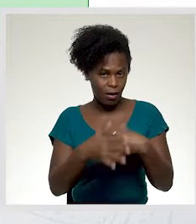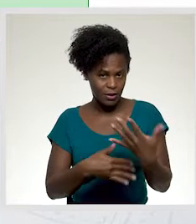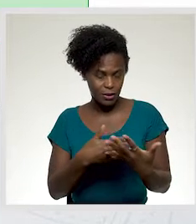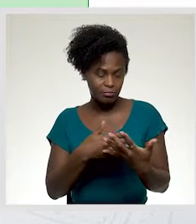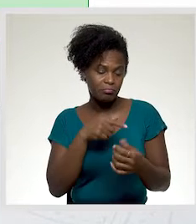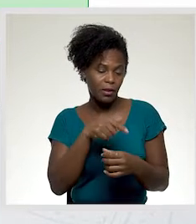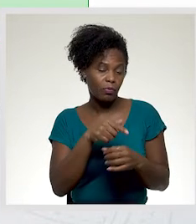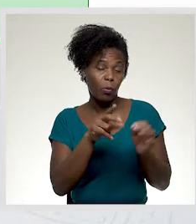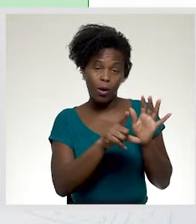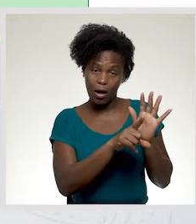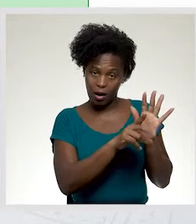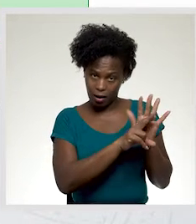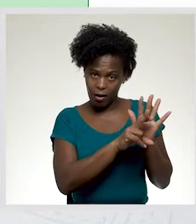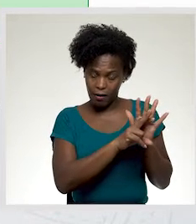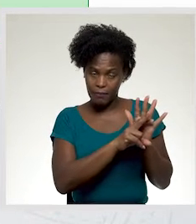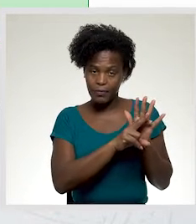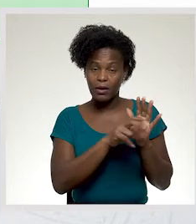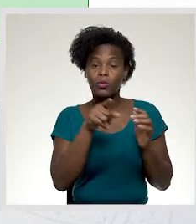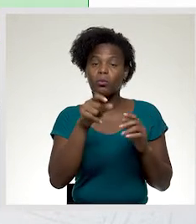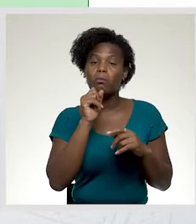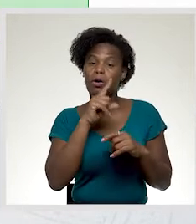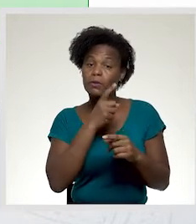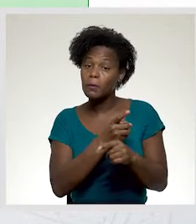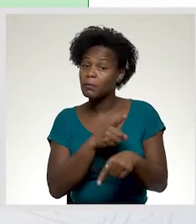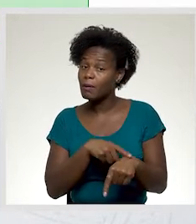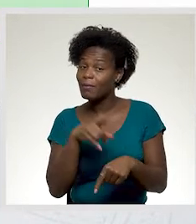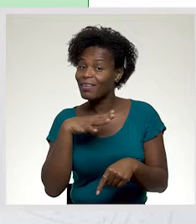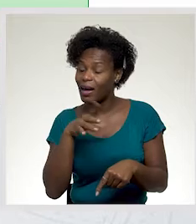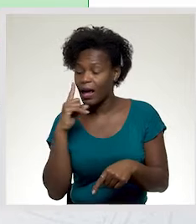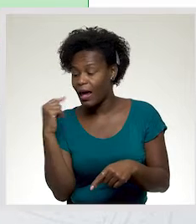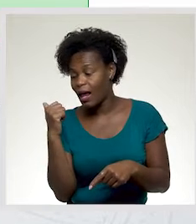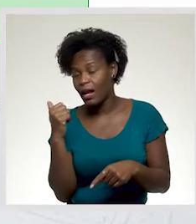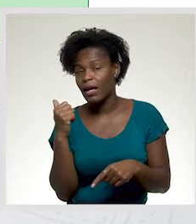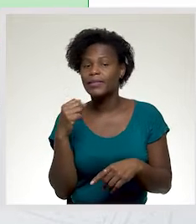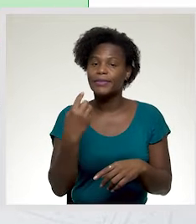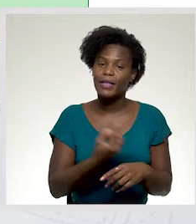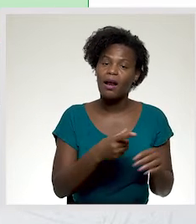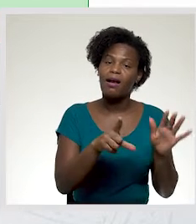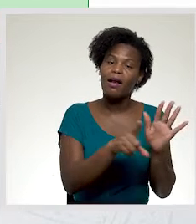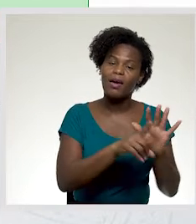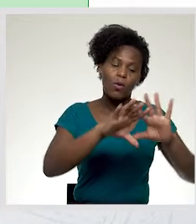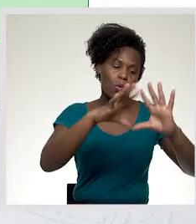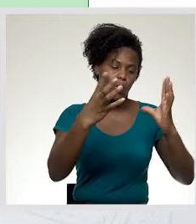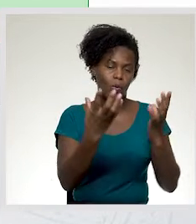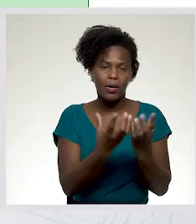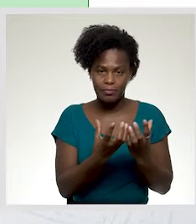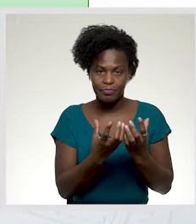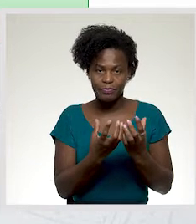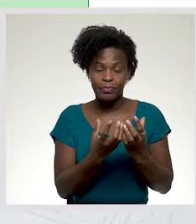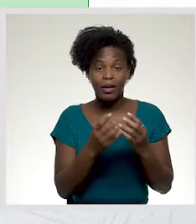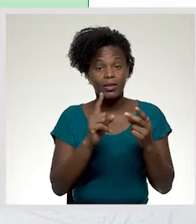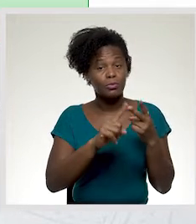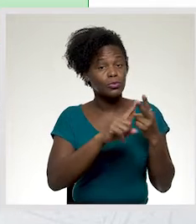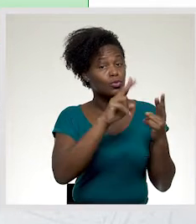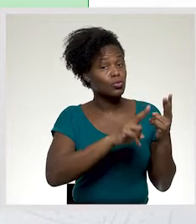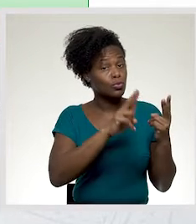máxima tal que possas ao mesmo tempo querer que ela se torne lei universal. A